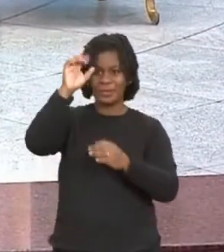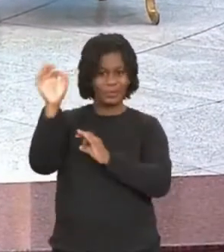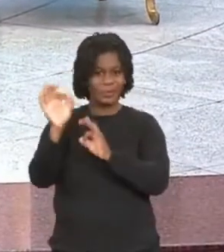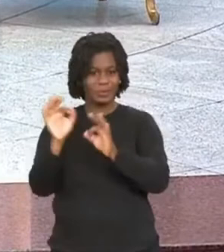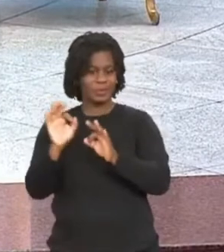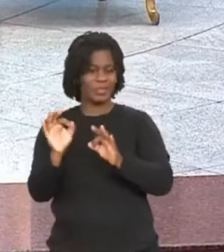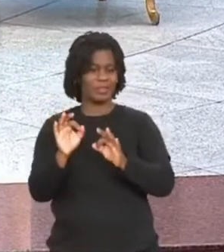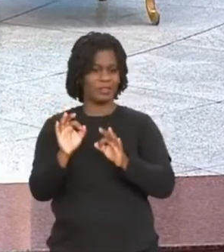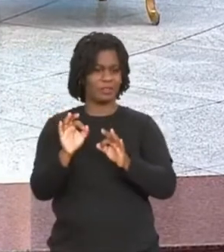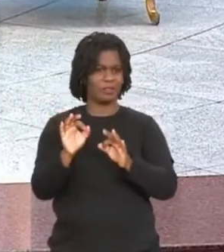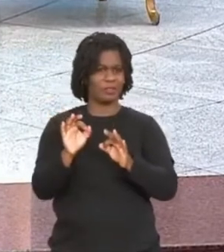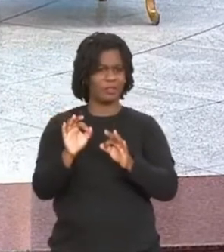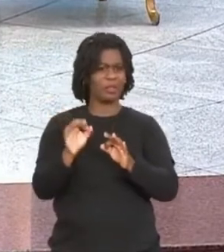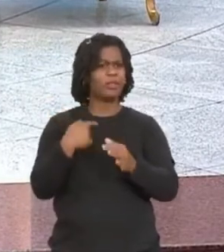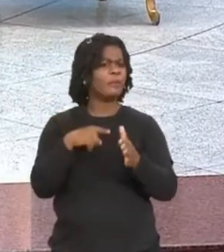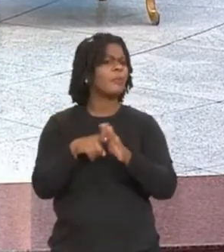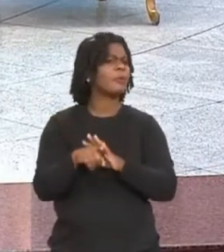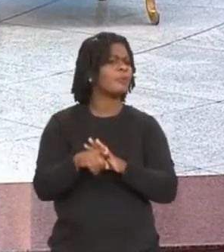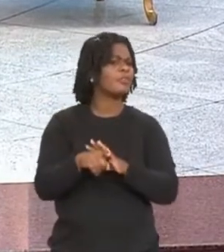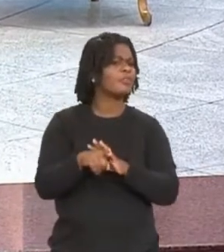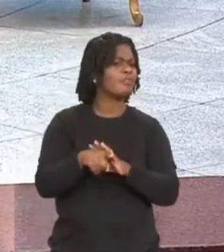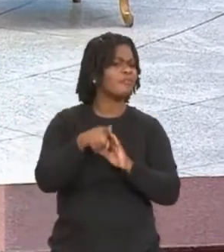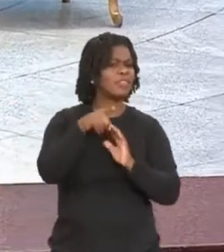dele. Será que não é esse o seu problema?